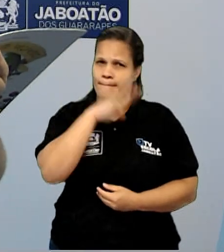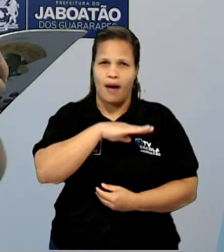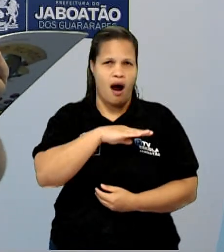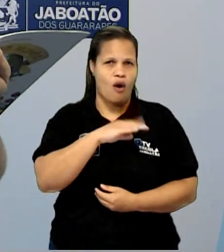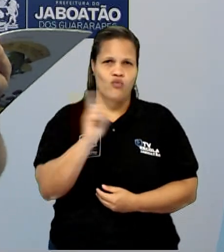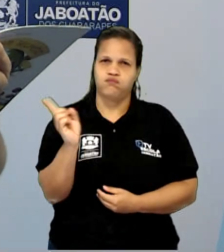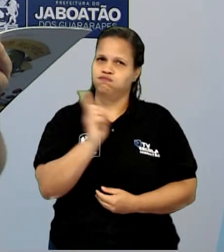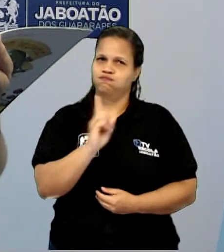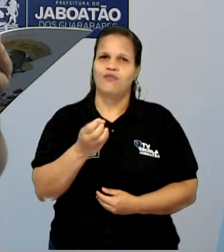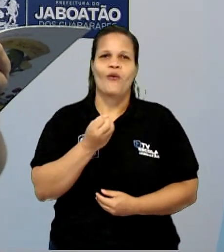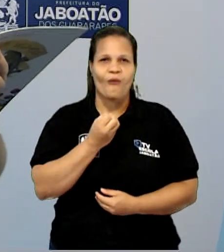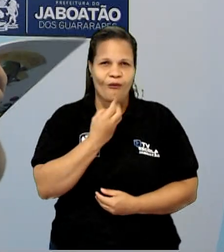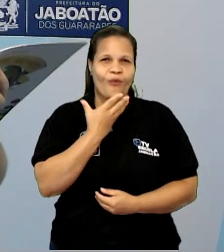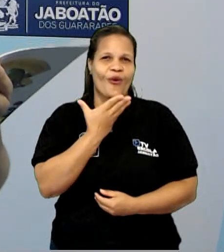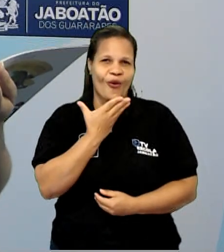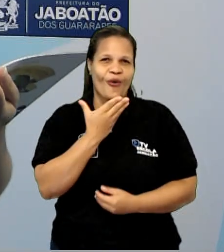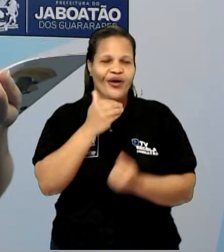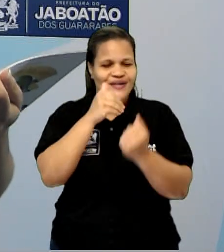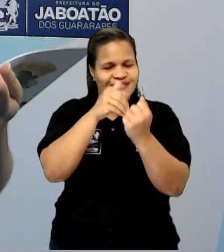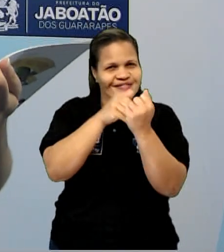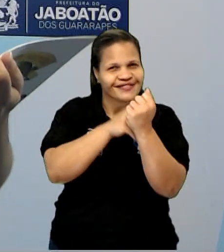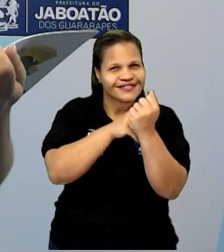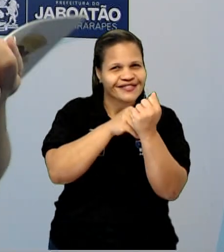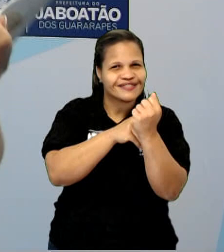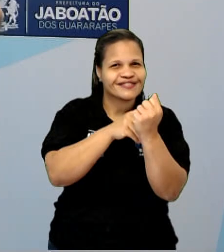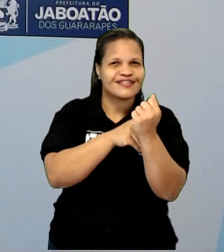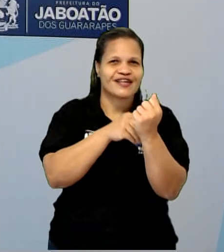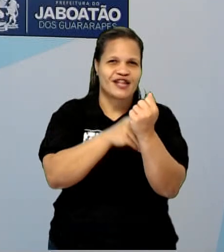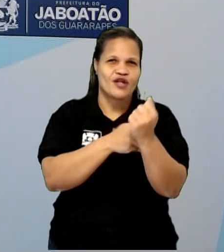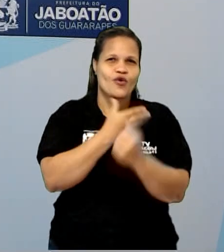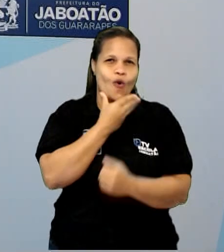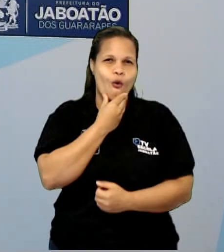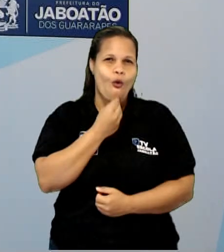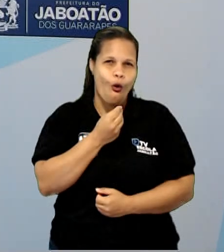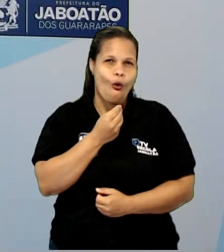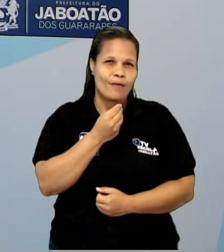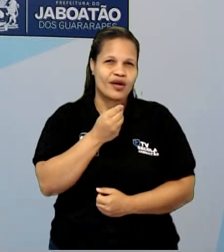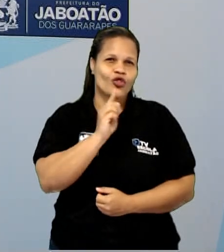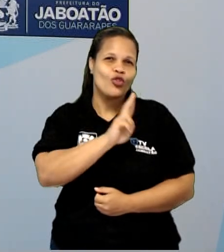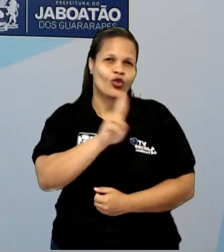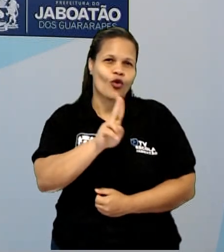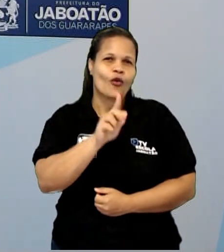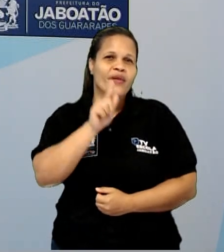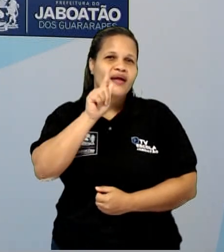jurei guardar segredo do enorme Gabriel.